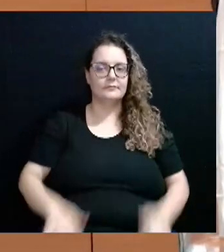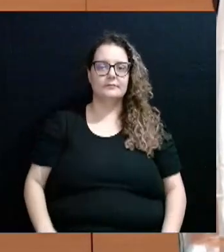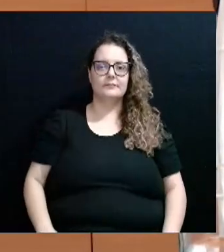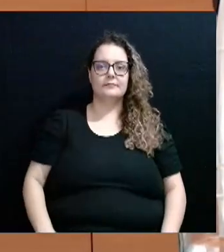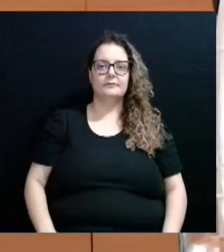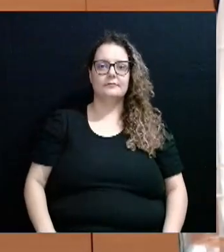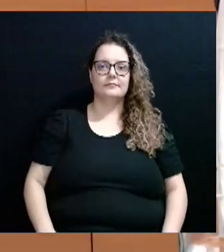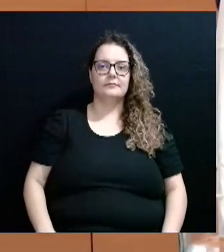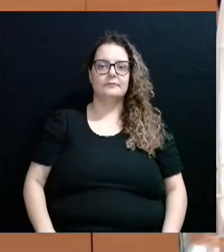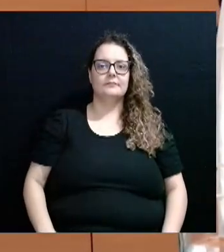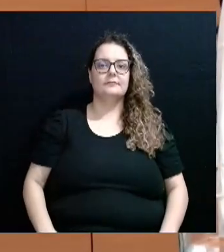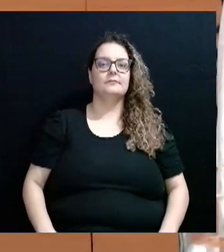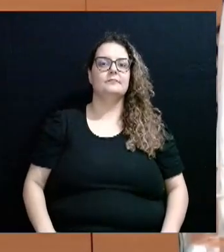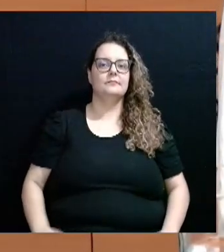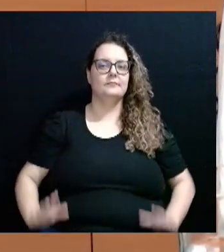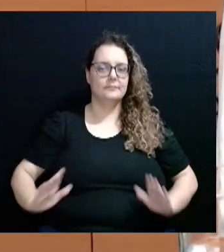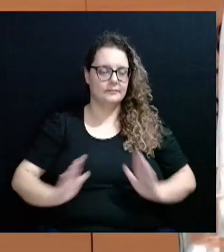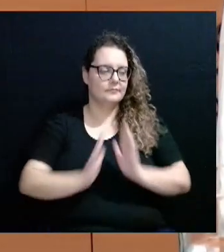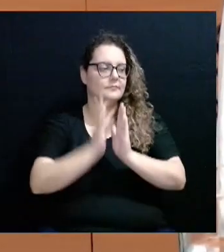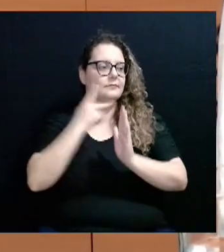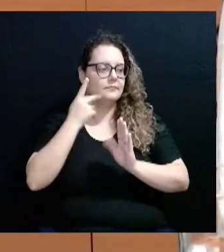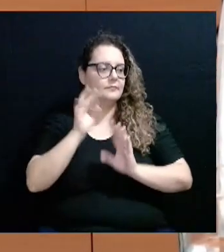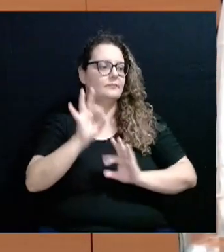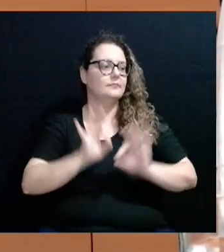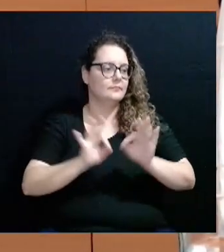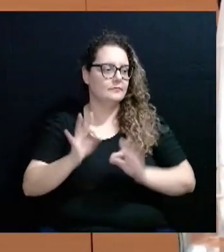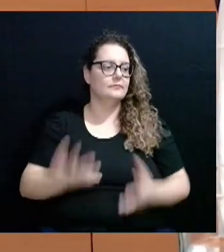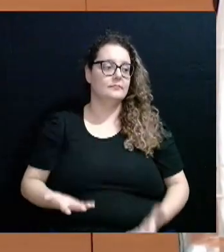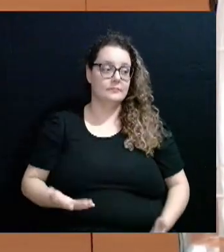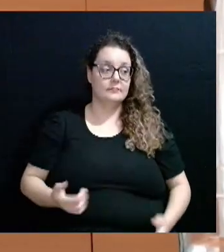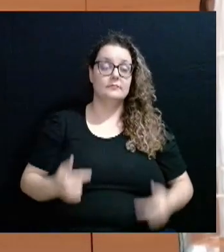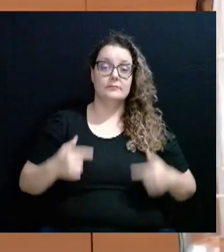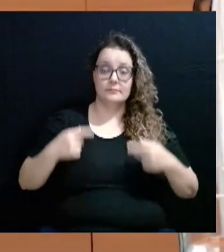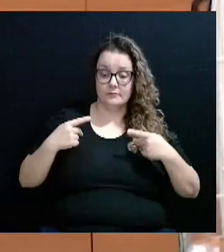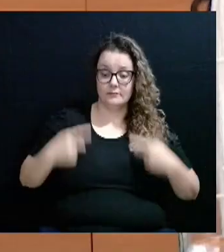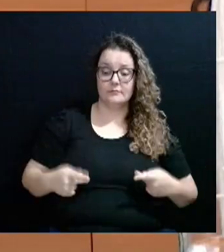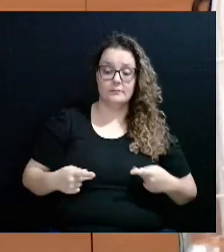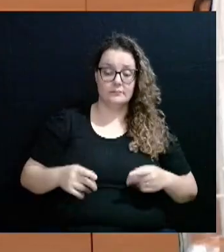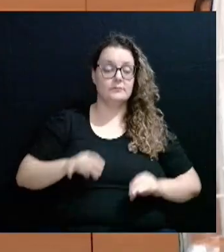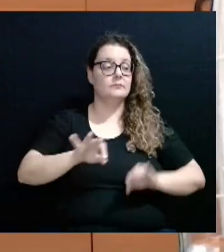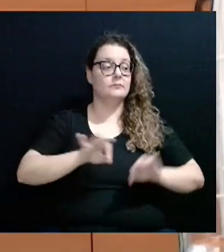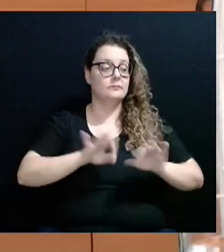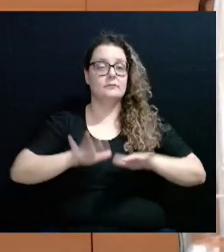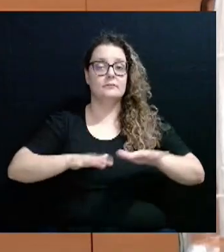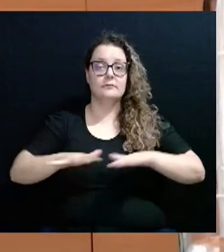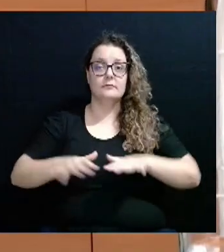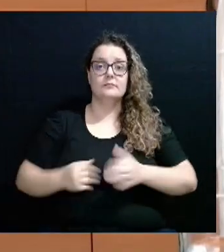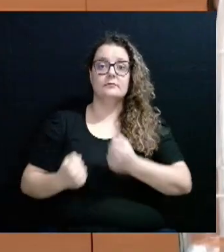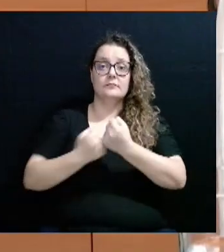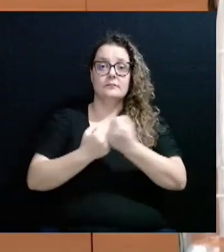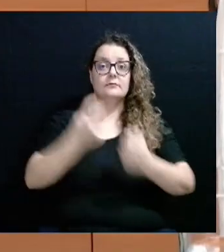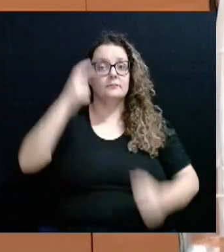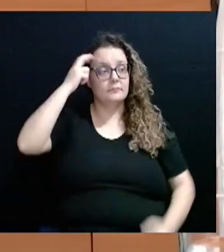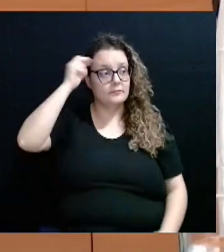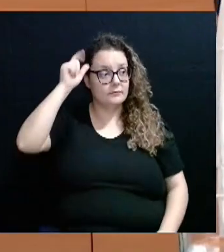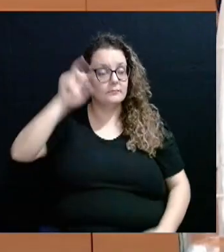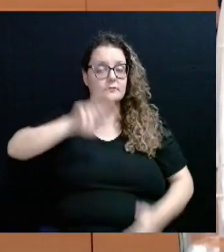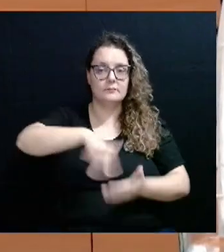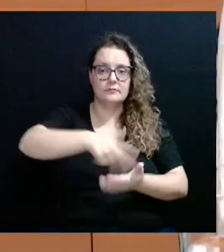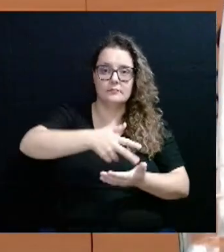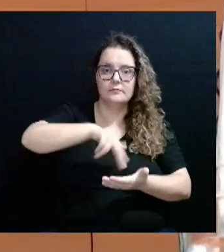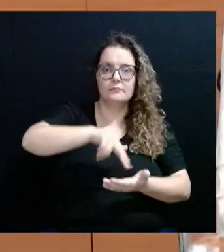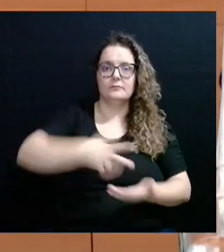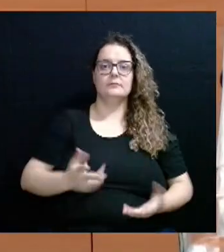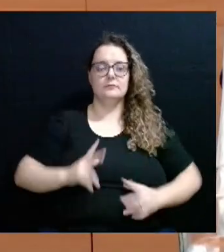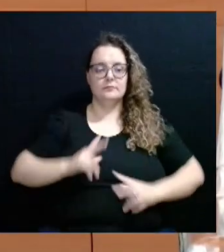dessa frente parlamentar que se posiciona e se mobiliza em apoiar a cultura hip-hop, em